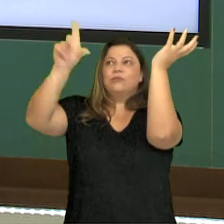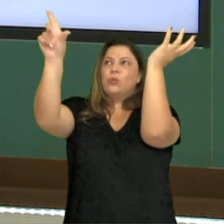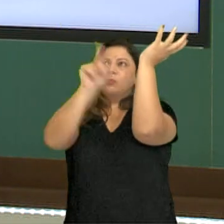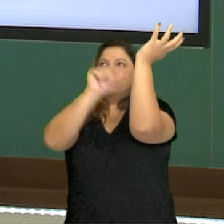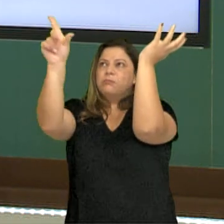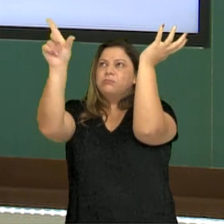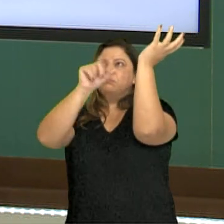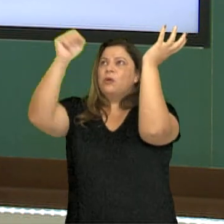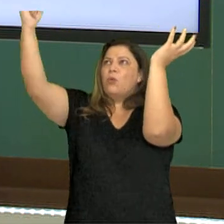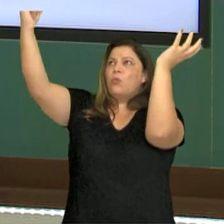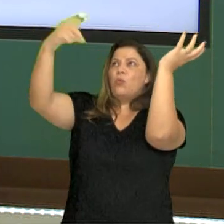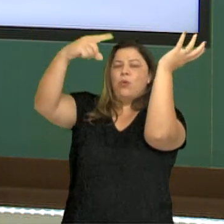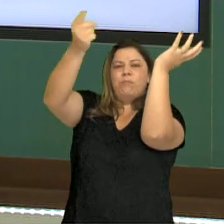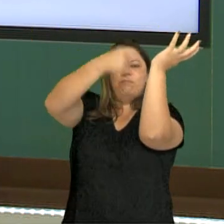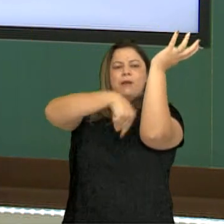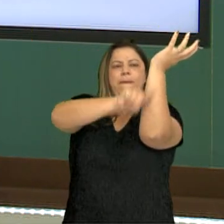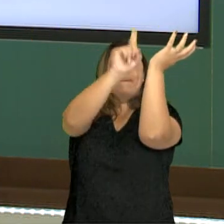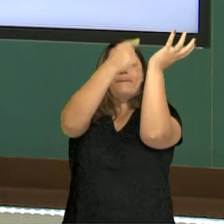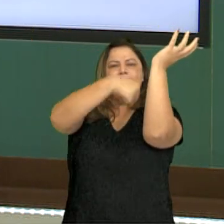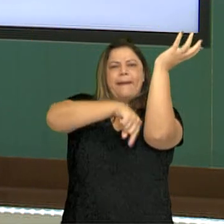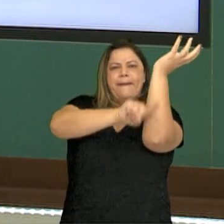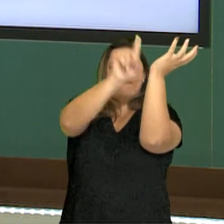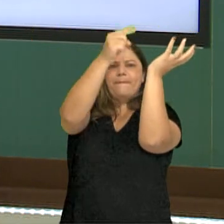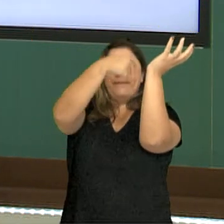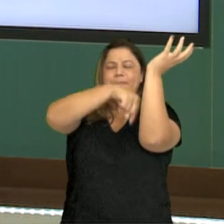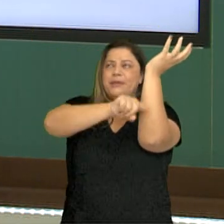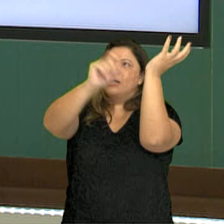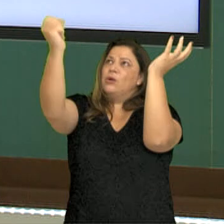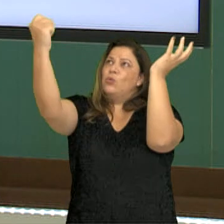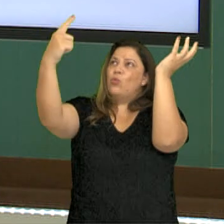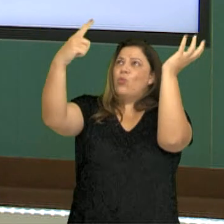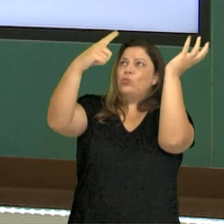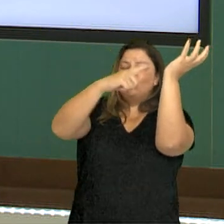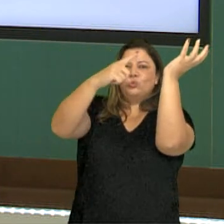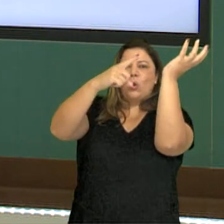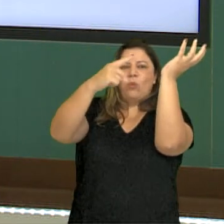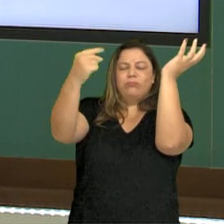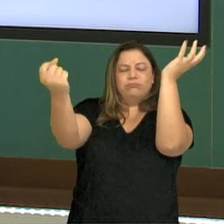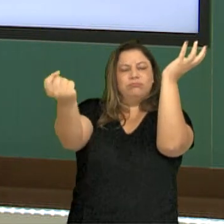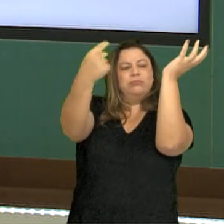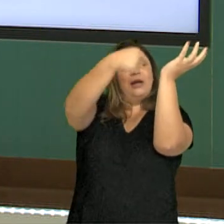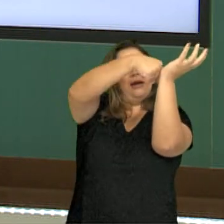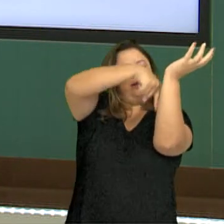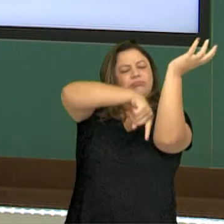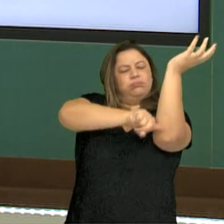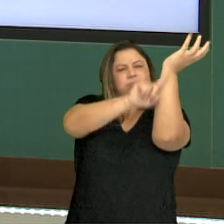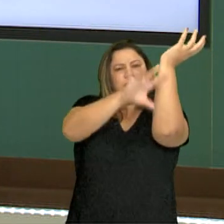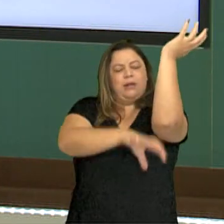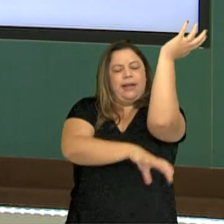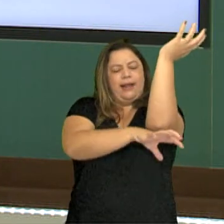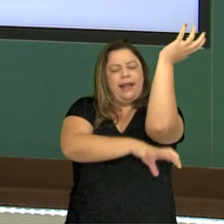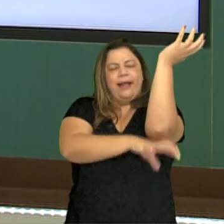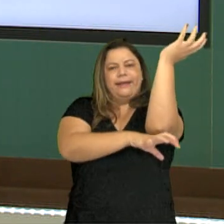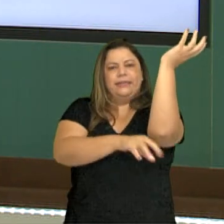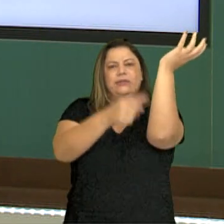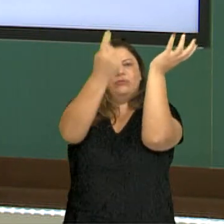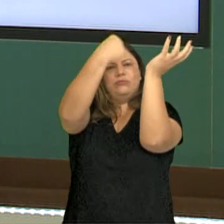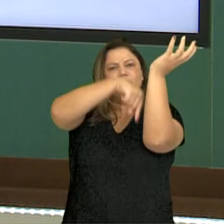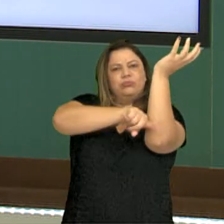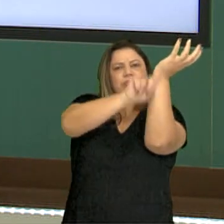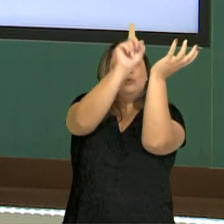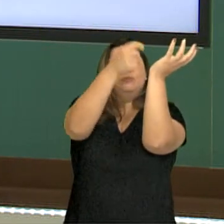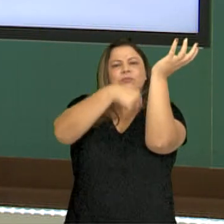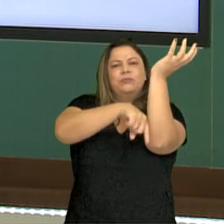tem a conversão de muitos materiais, de muitos elementos, em oxigênio para a nossa respiração. Então veja